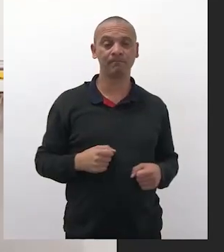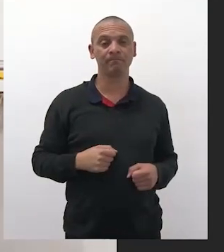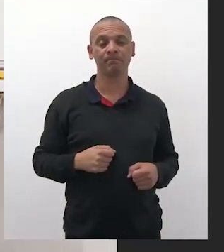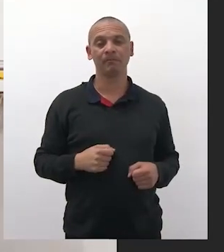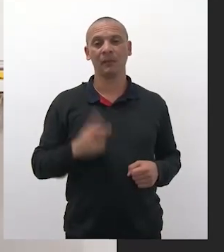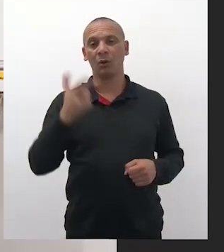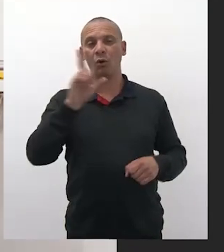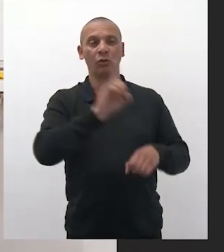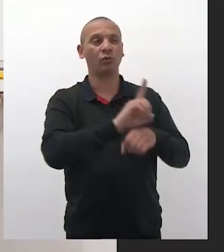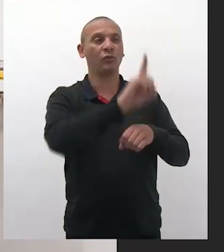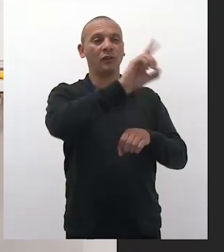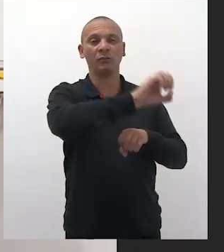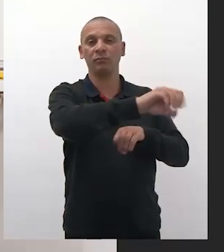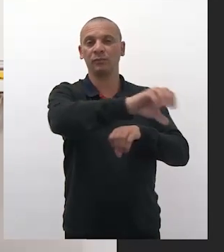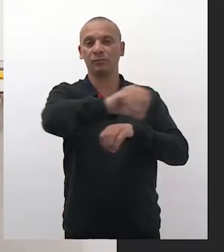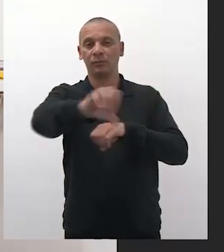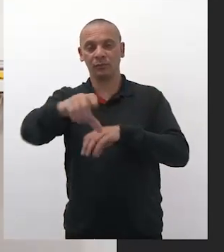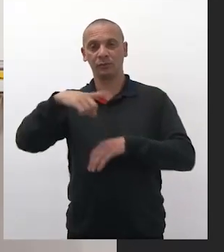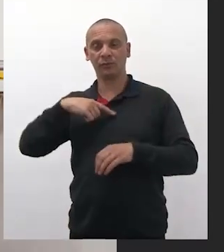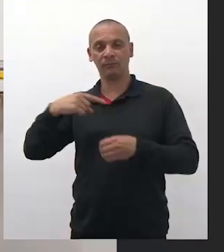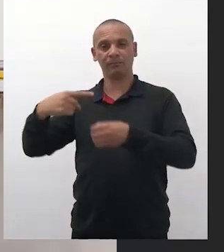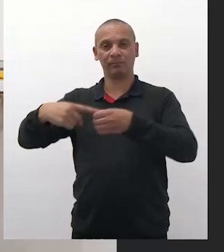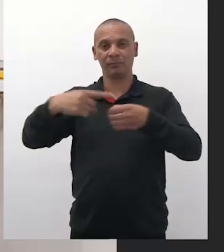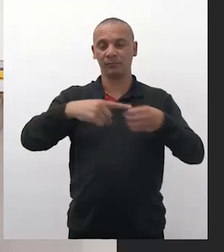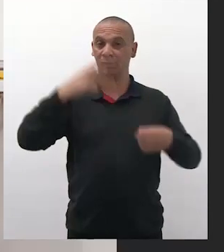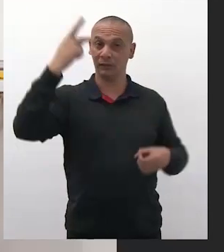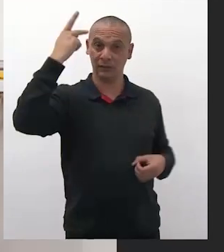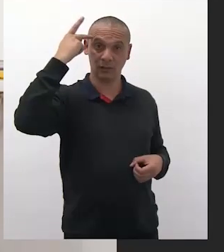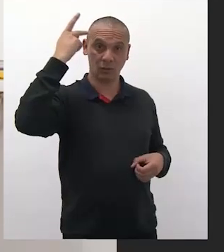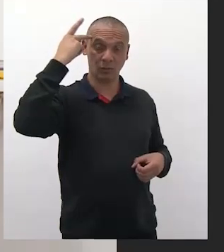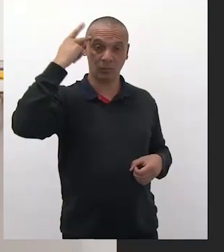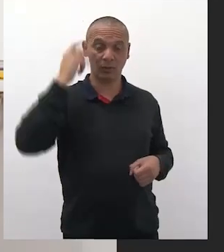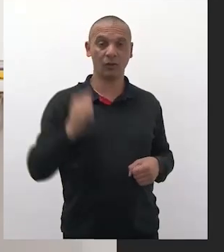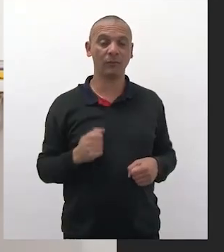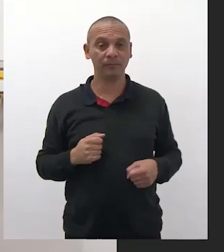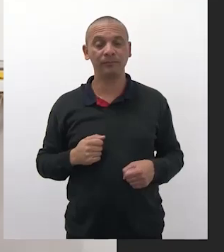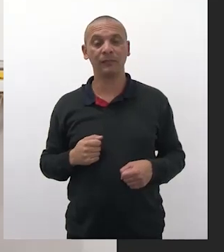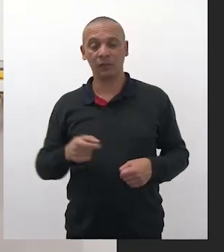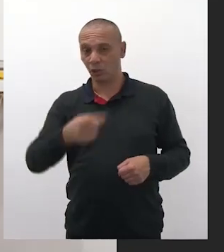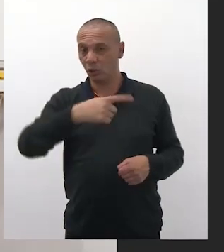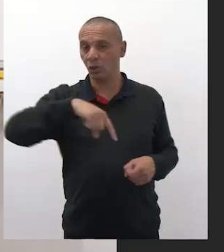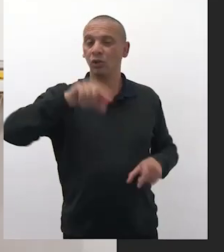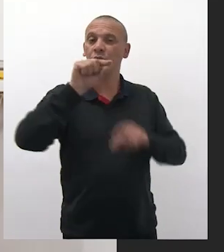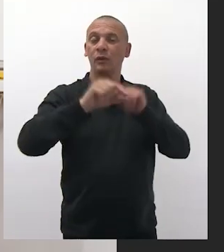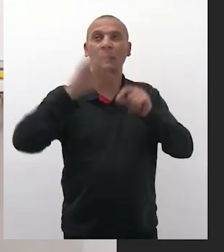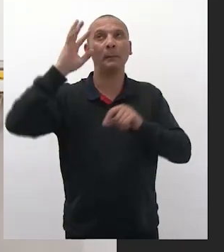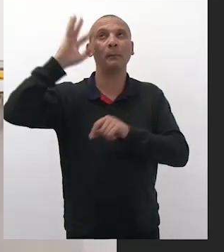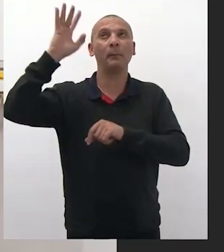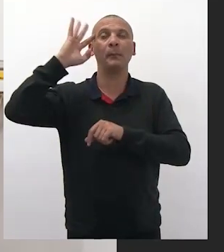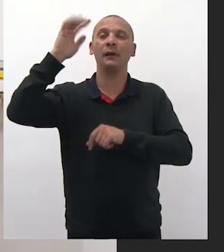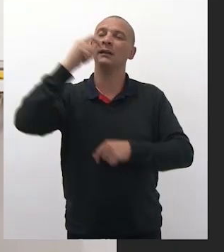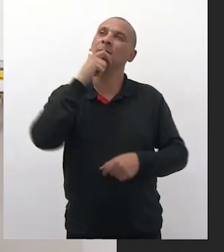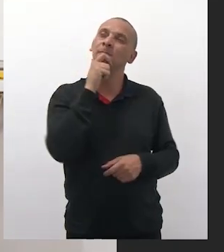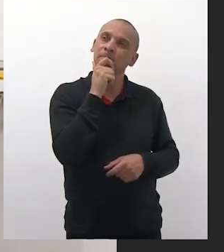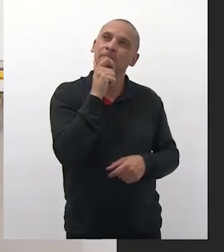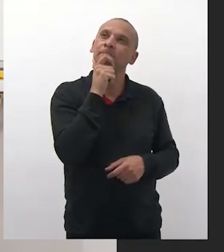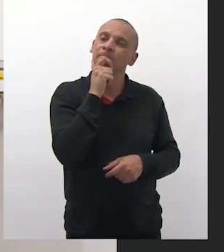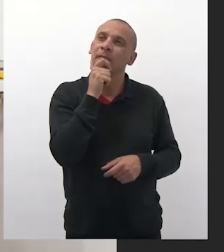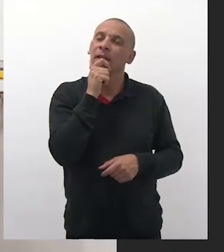outras diretorias de ensino, né, do interior de São Paulo. Aí estávamos até pensando, né, em fazer